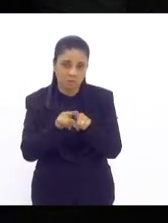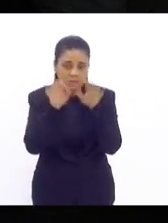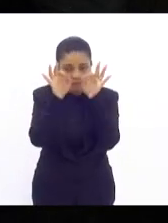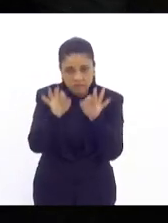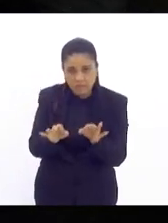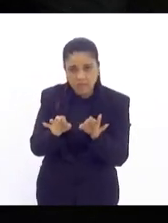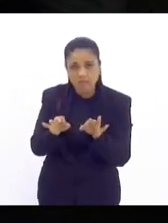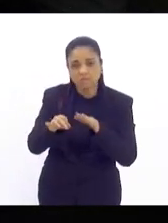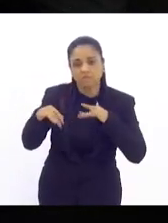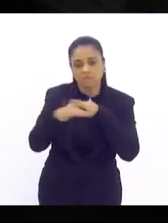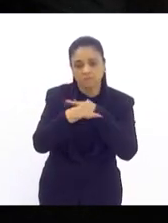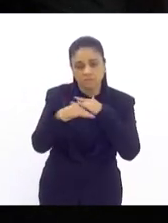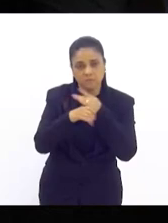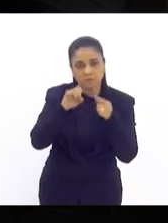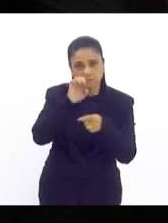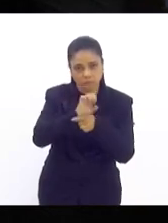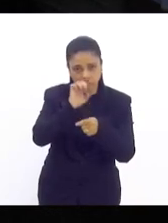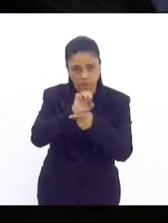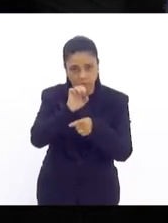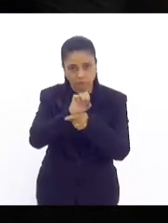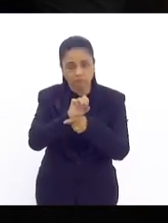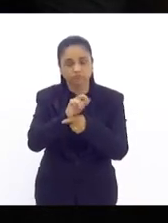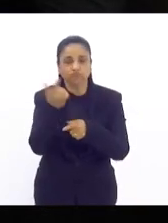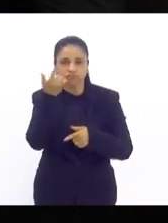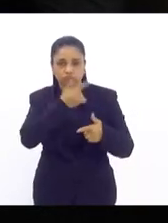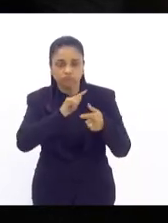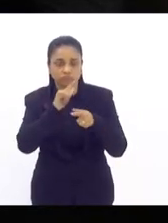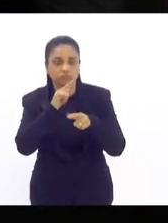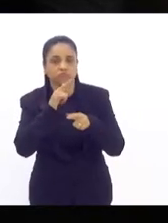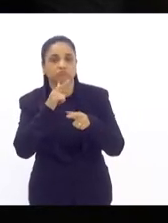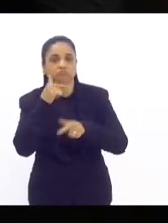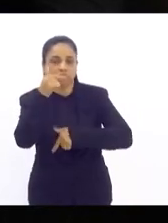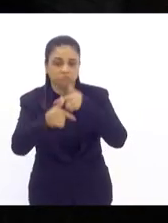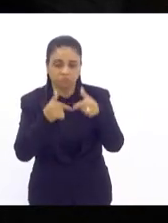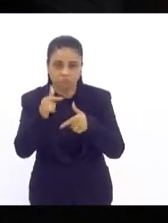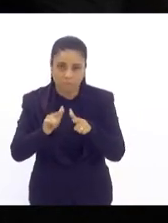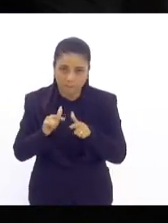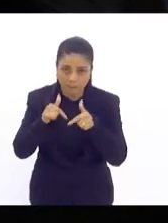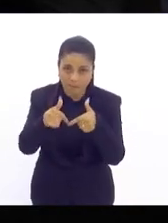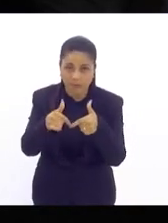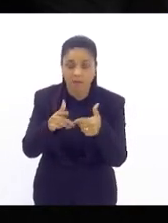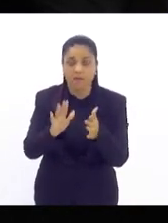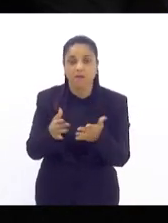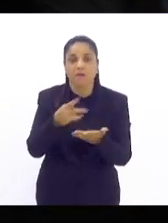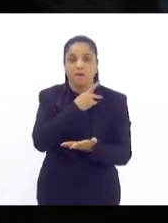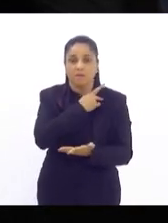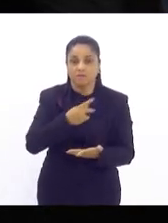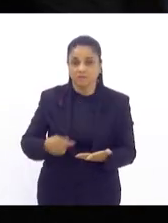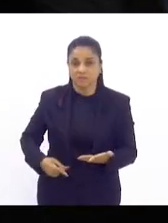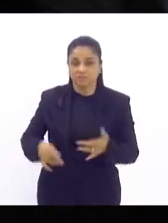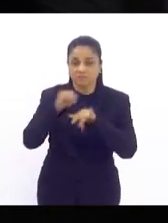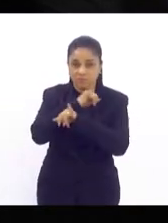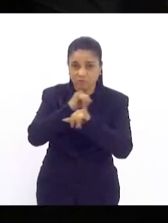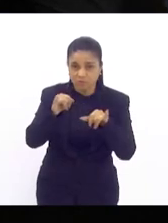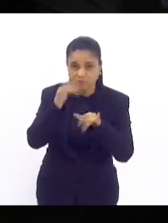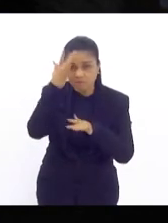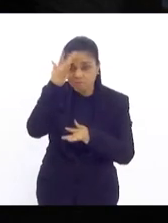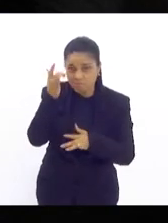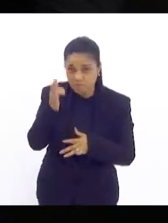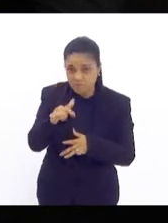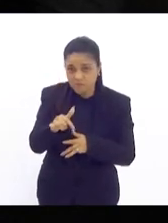se a gente conseguir colocar em prática no mais Presidente eu queria anunciar que amanhã